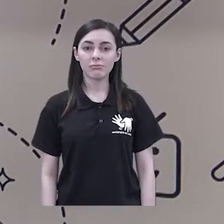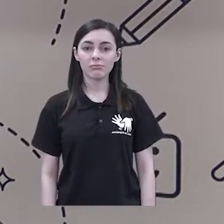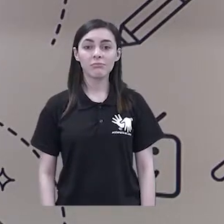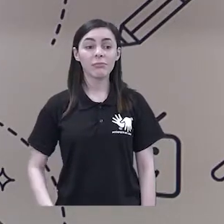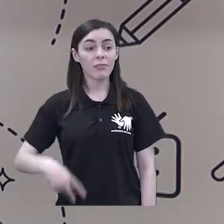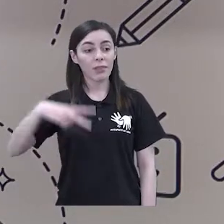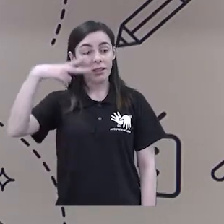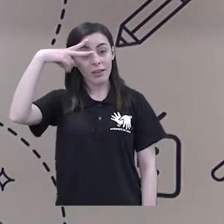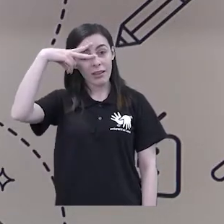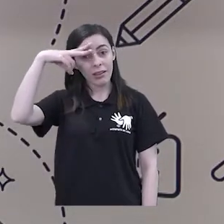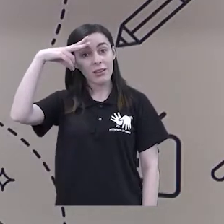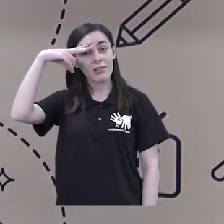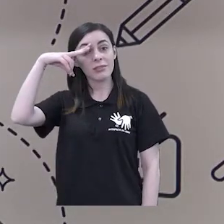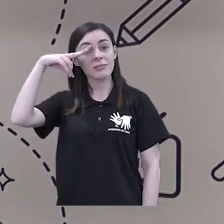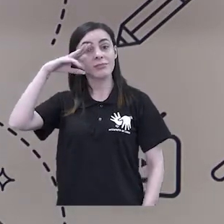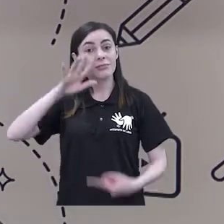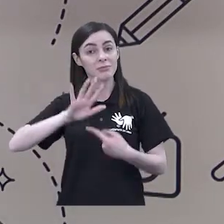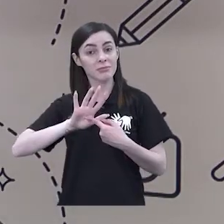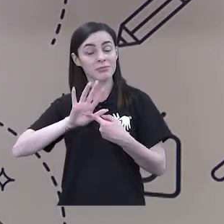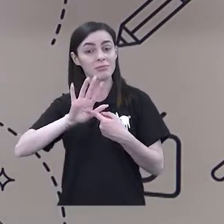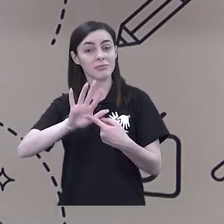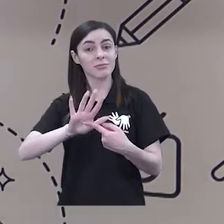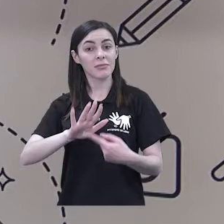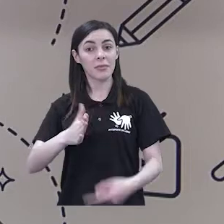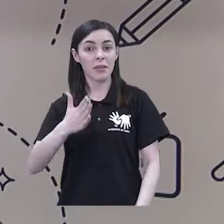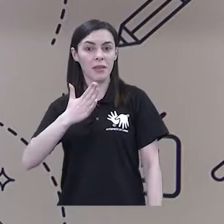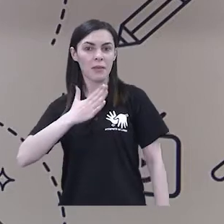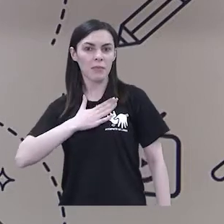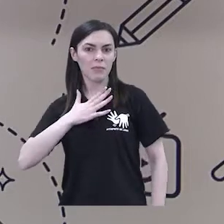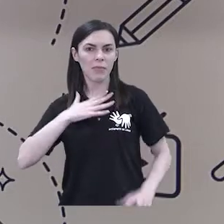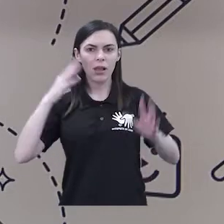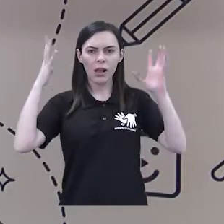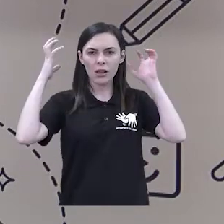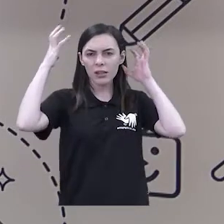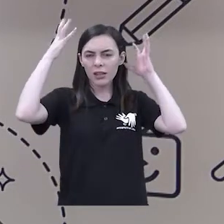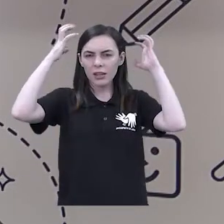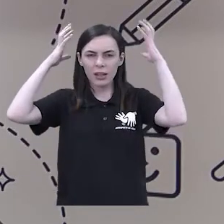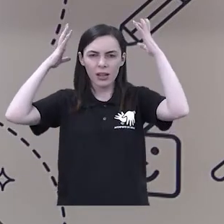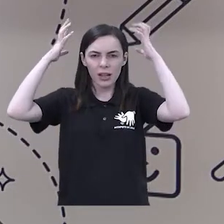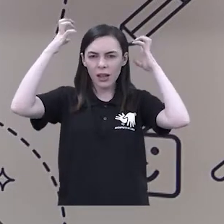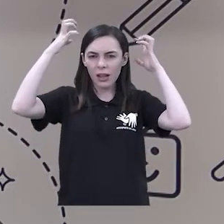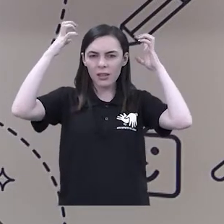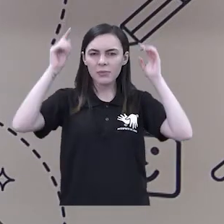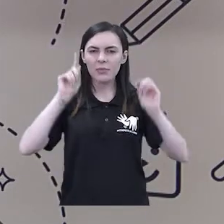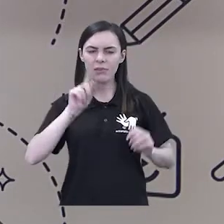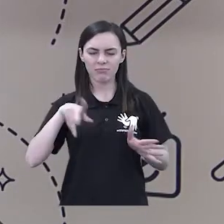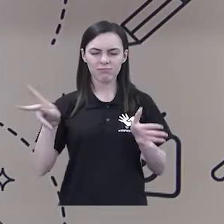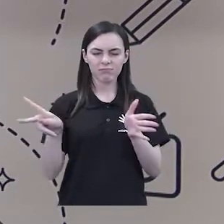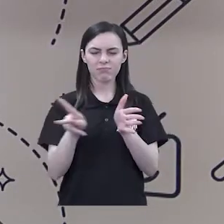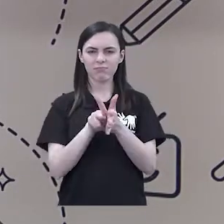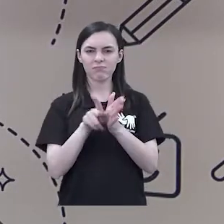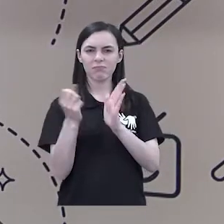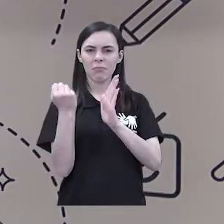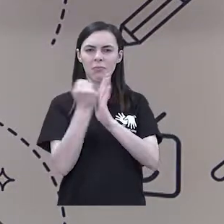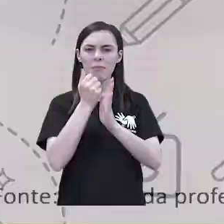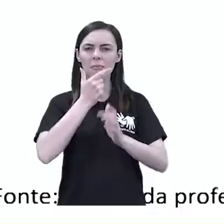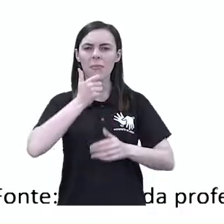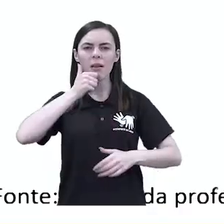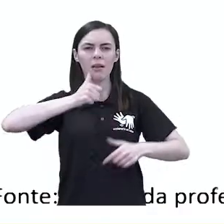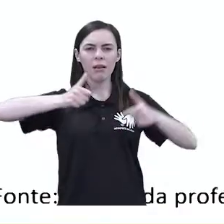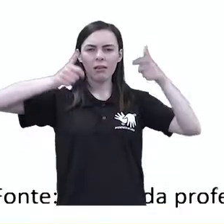É esta história. Meu Crespo é de